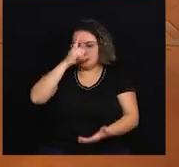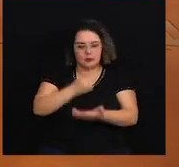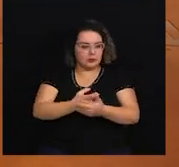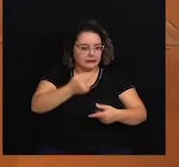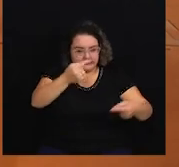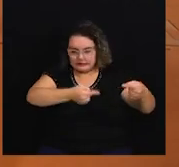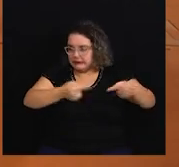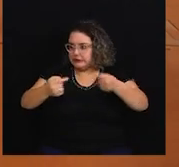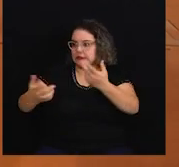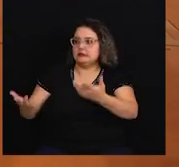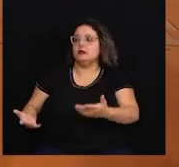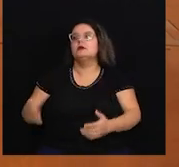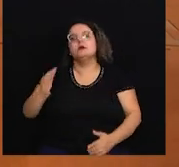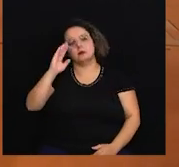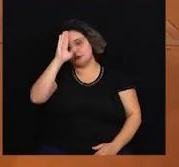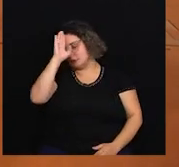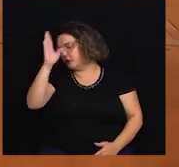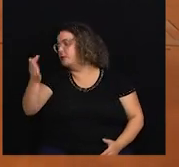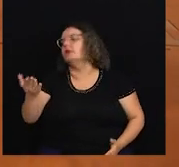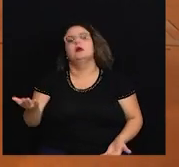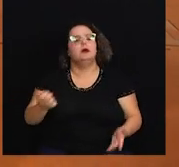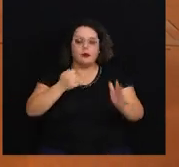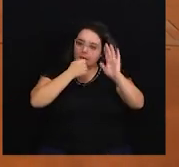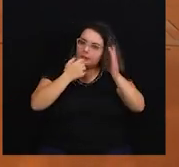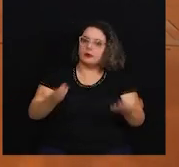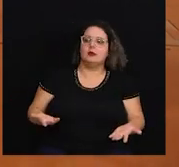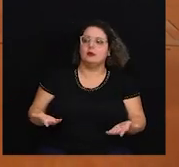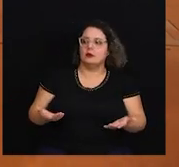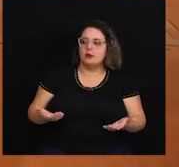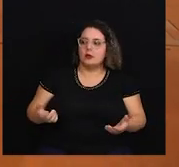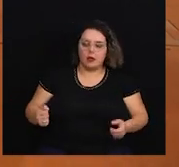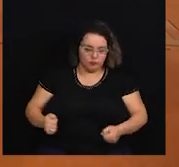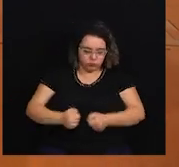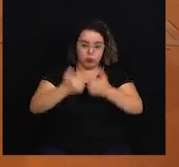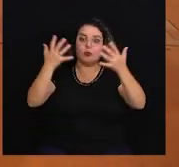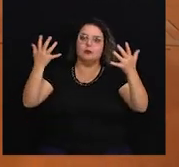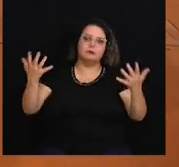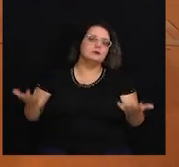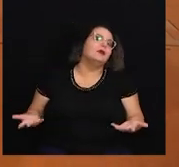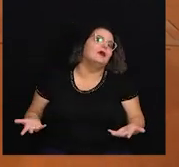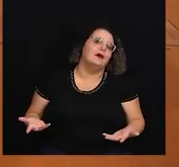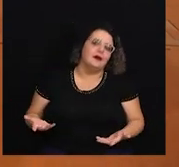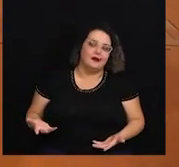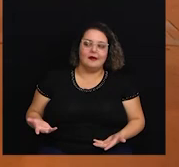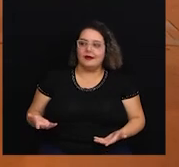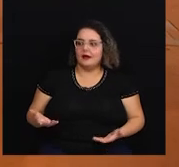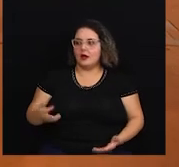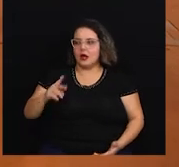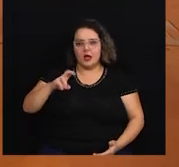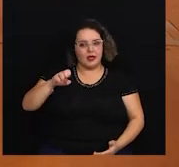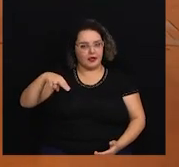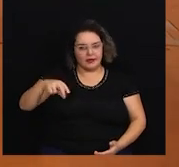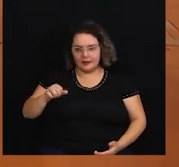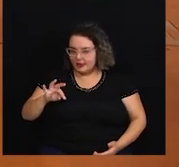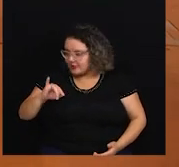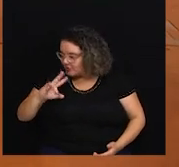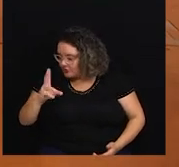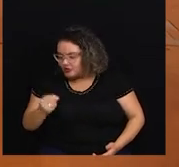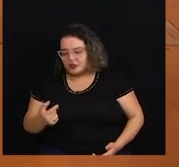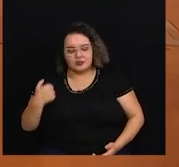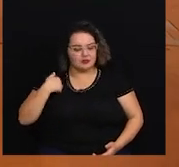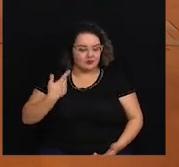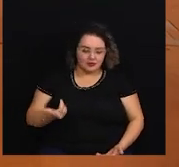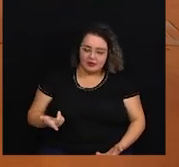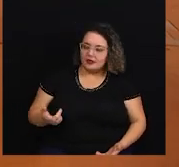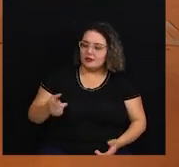problema mas só eram os principais vai ficar no colo Ainda bem que estourou comigo Renatinho sempre tal e não resolvendo